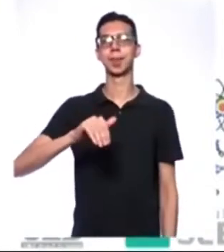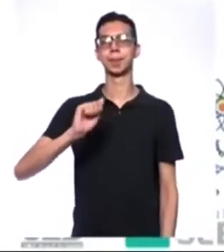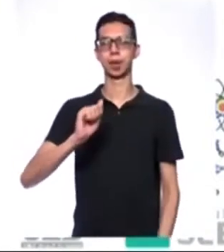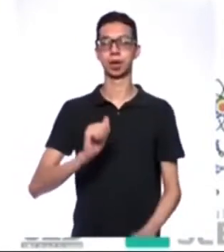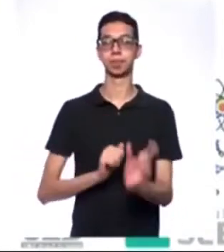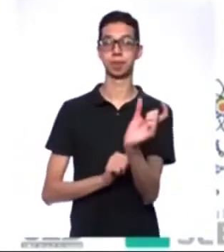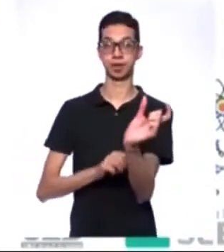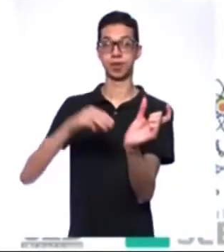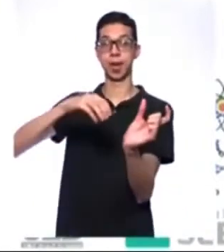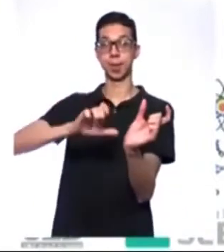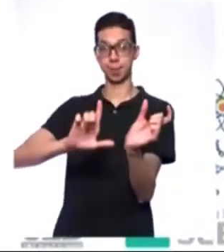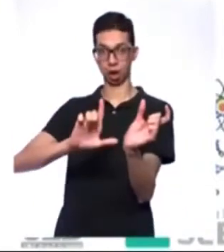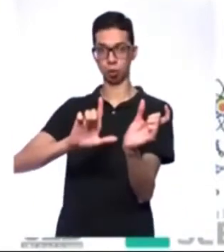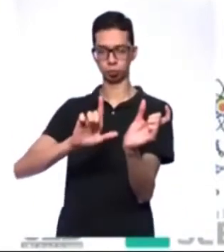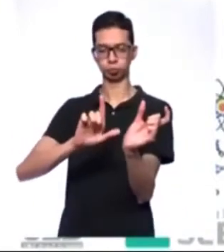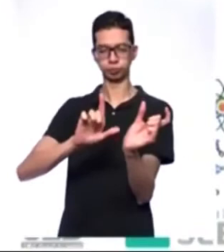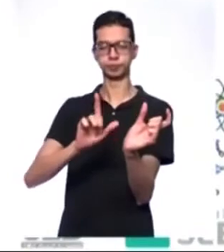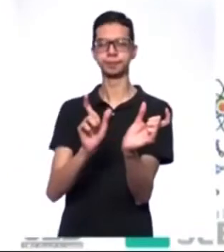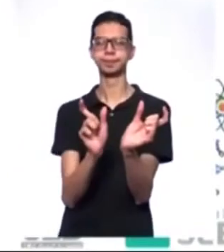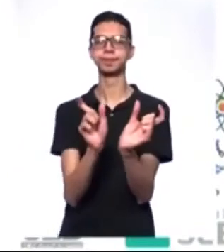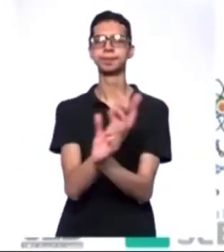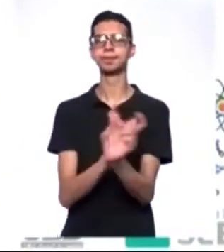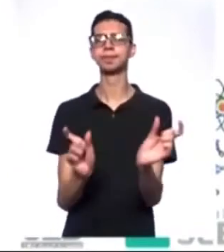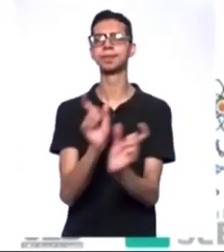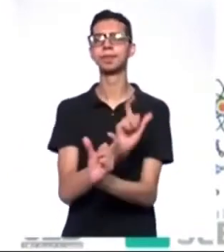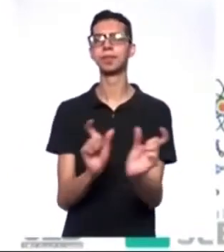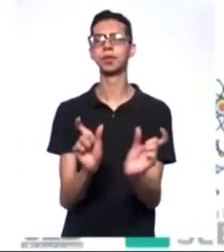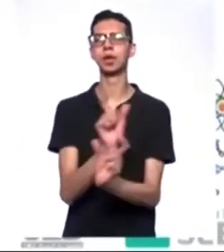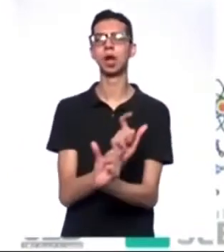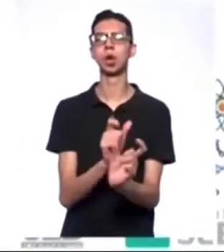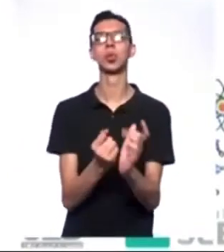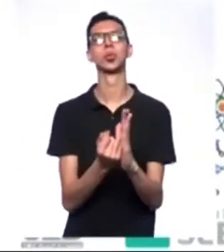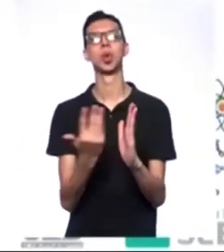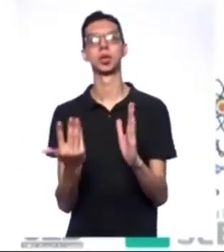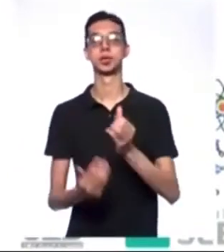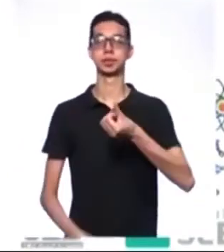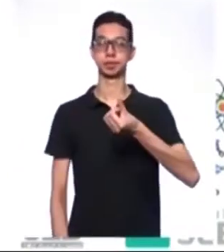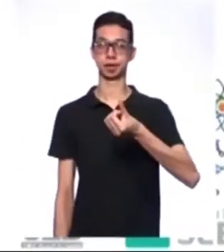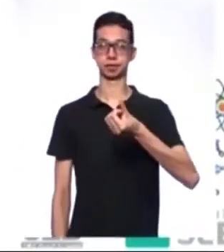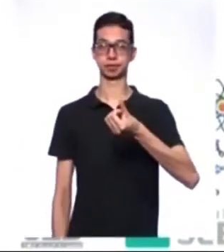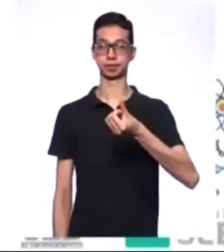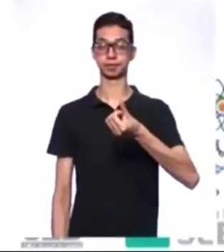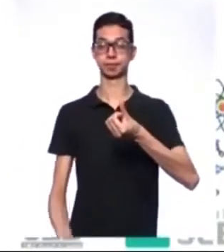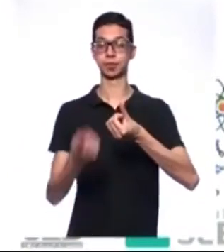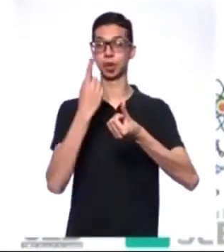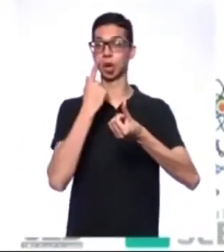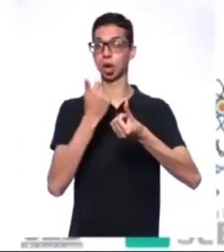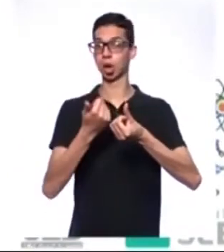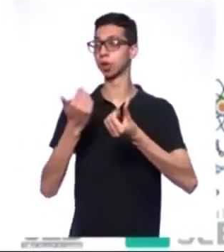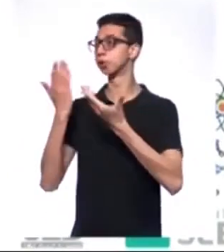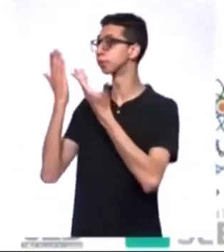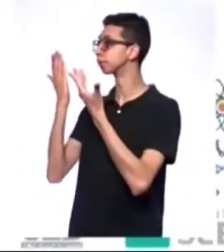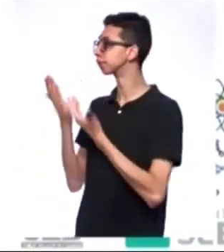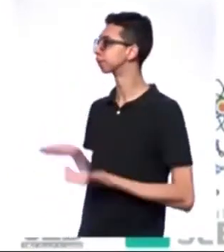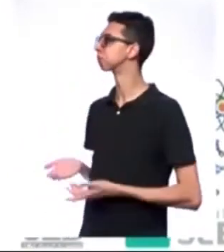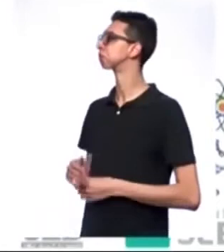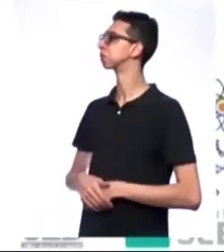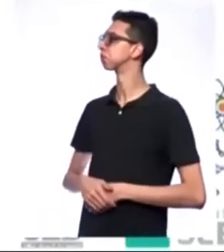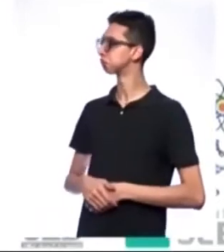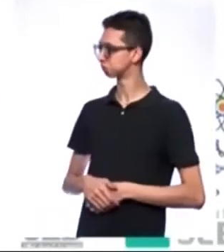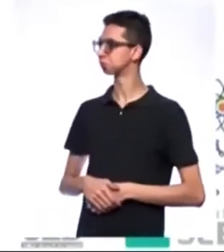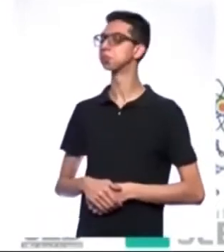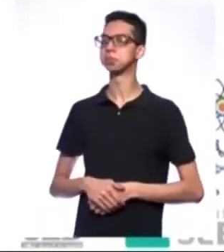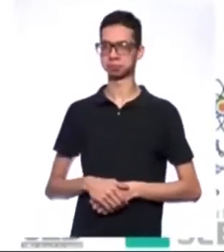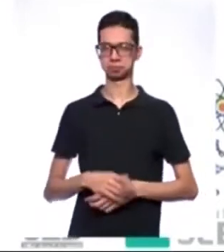né coração seis anagramas hoje a gente essa tela tá muito bem é colocada né Você está vendo